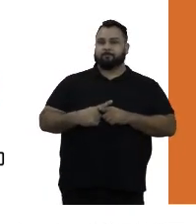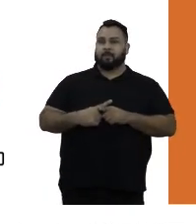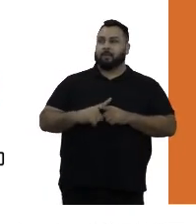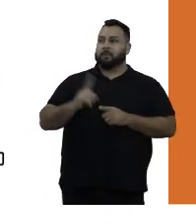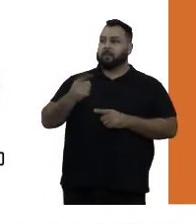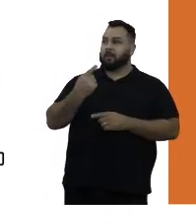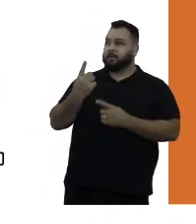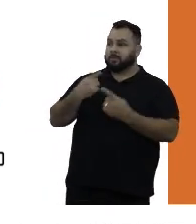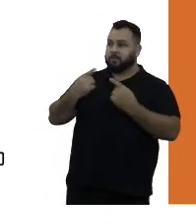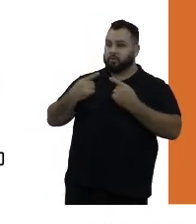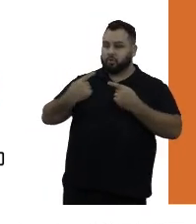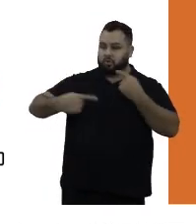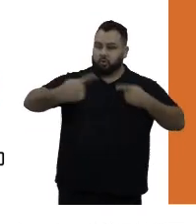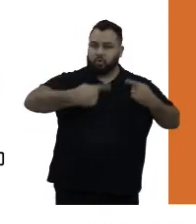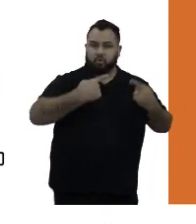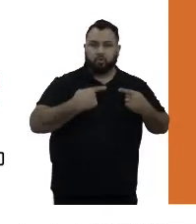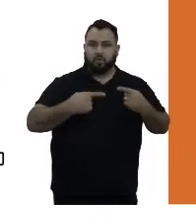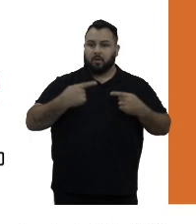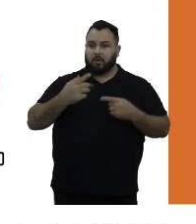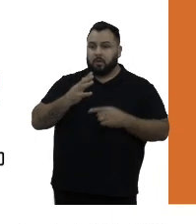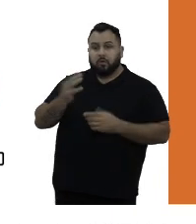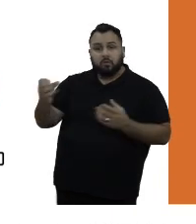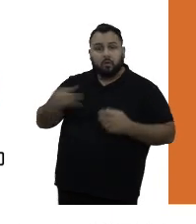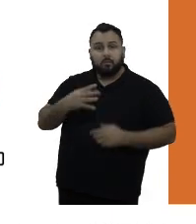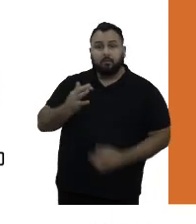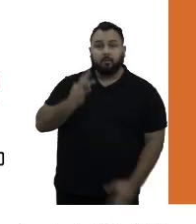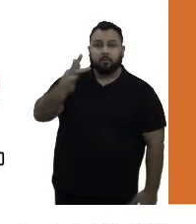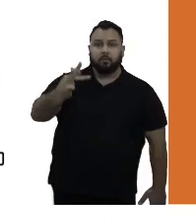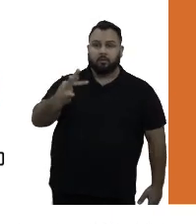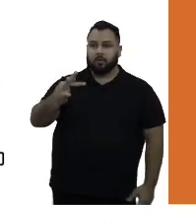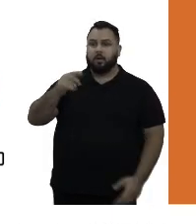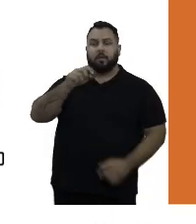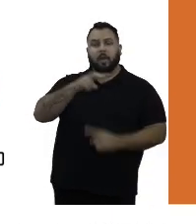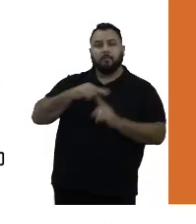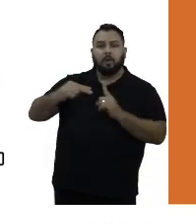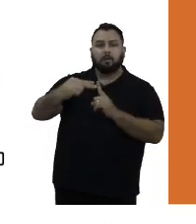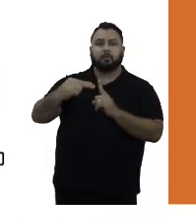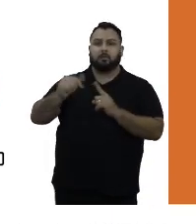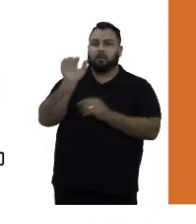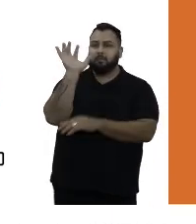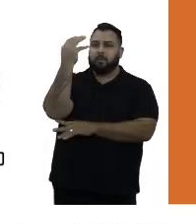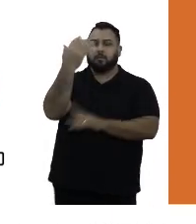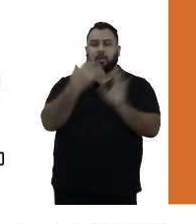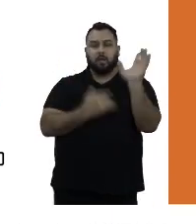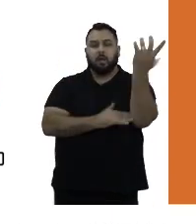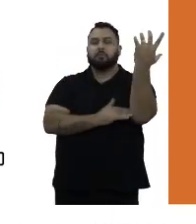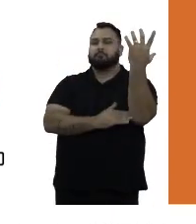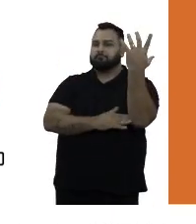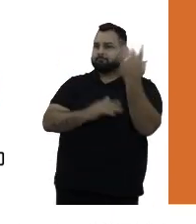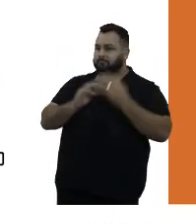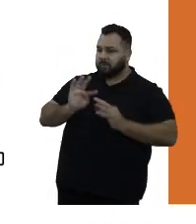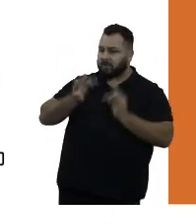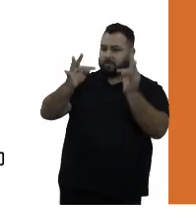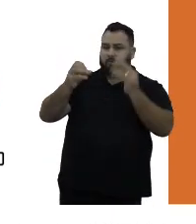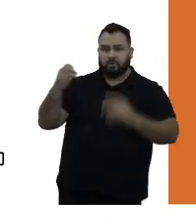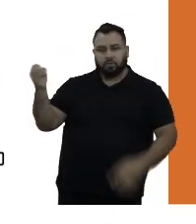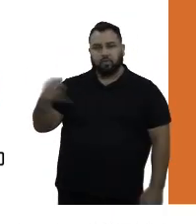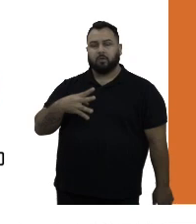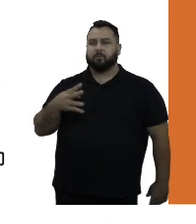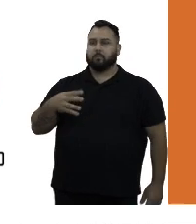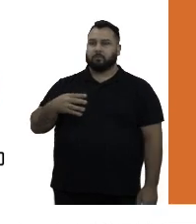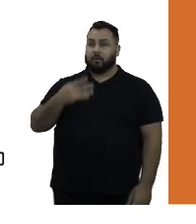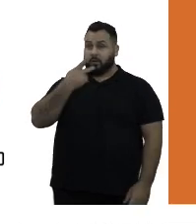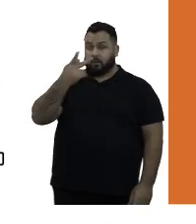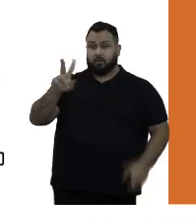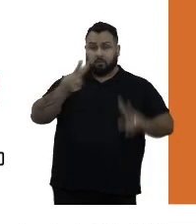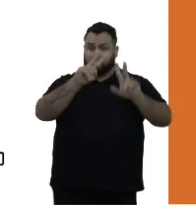está discutindo esse novo futuro com relação aos aspectos ambientais, às novas tecnologias. E falar sobre futuro